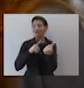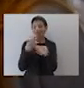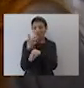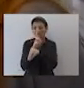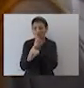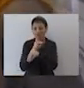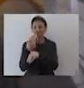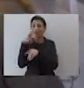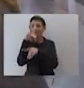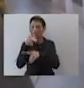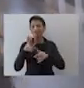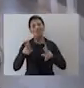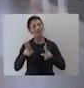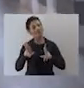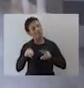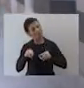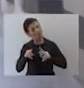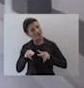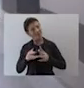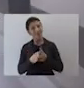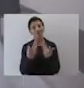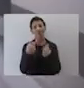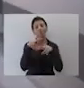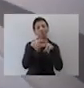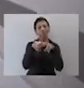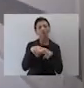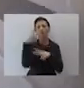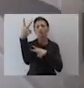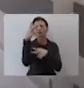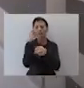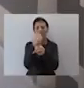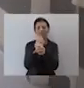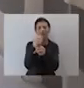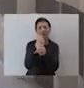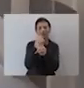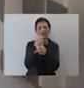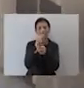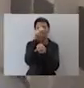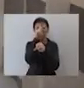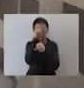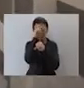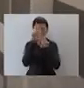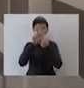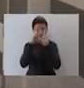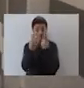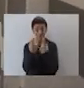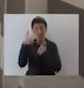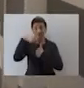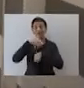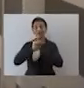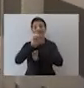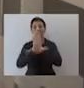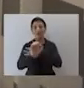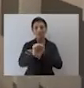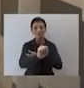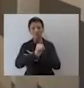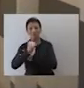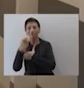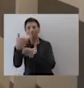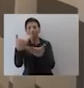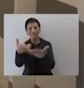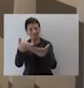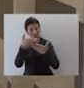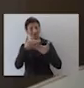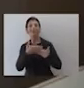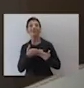para oferecer o cuidado e conforto que você merece é por isso que o Hospital Unimed eles têm